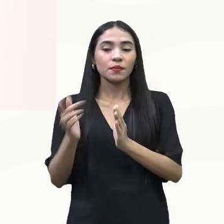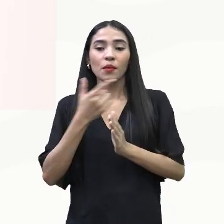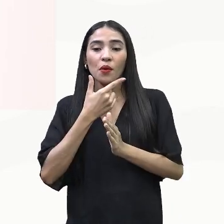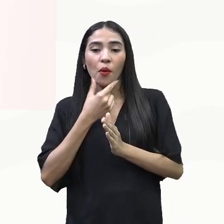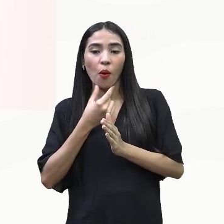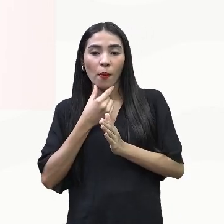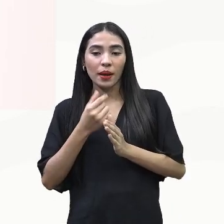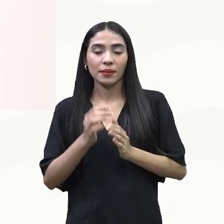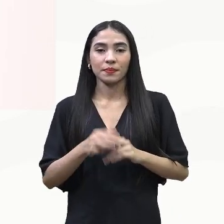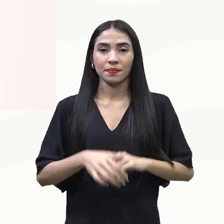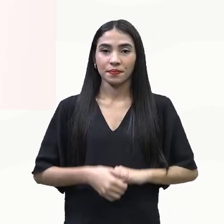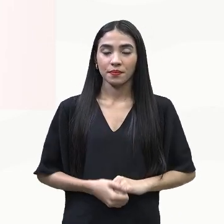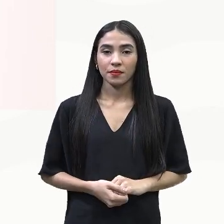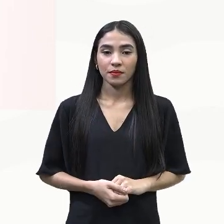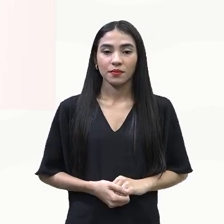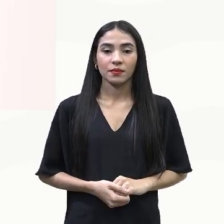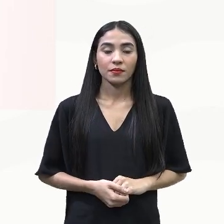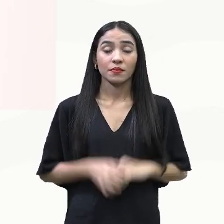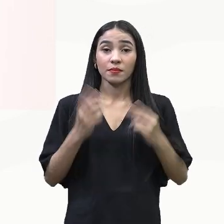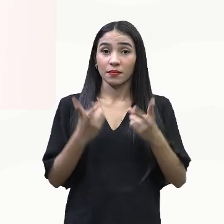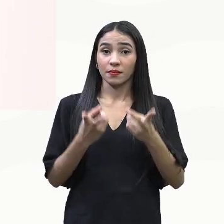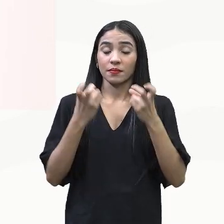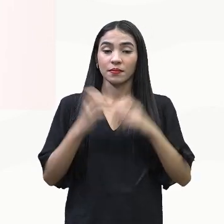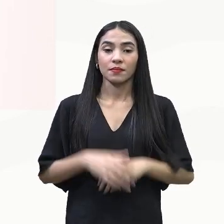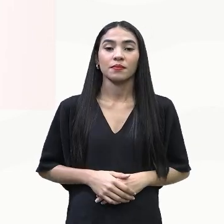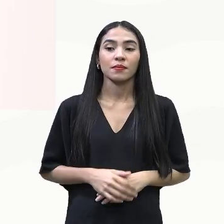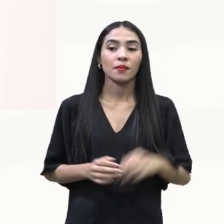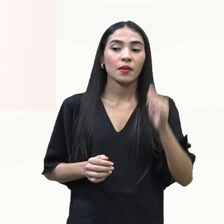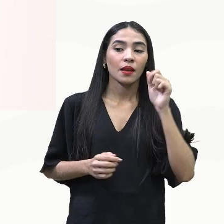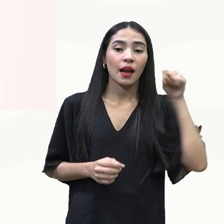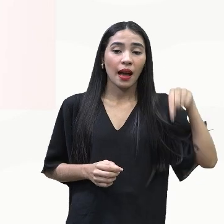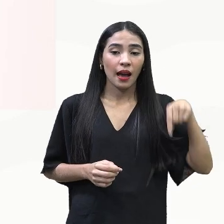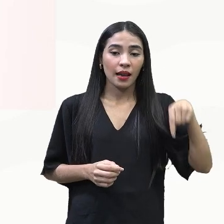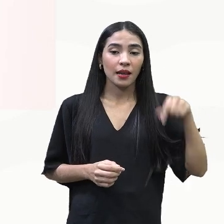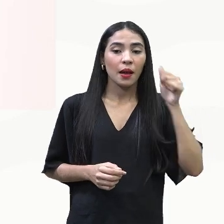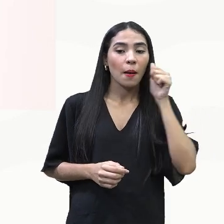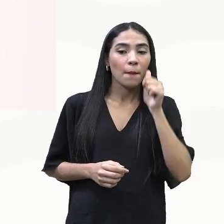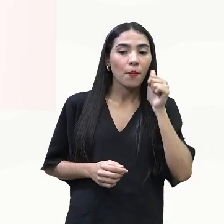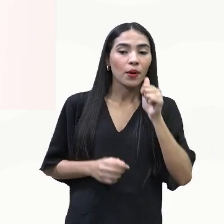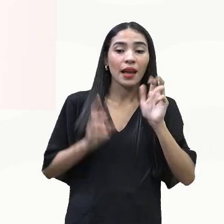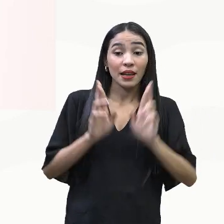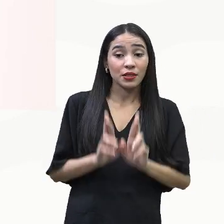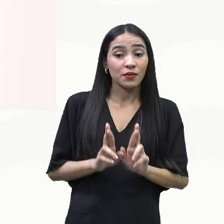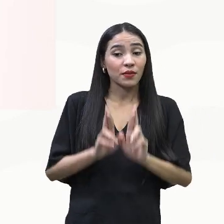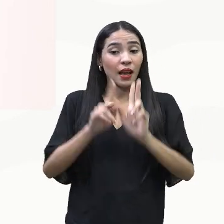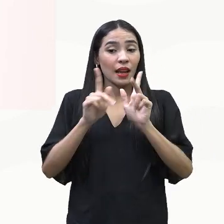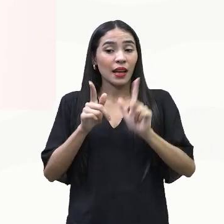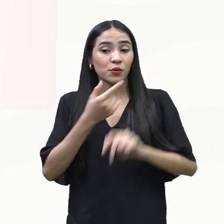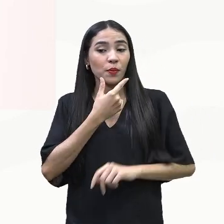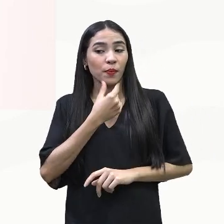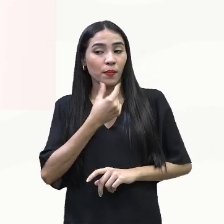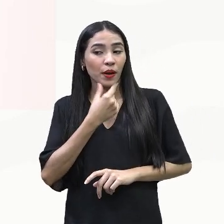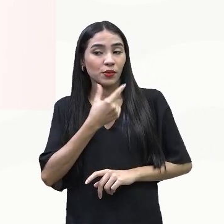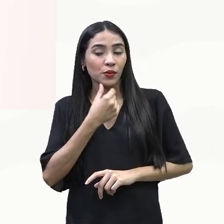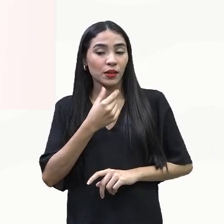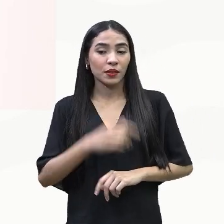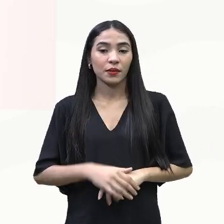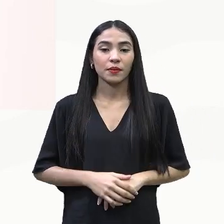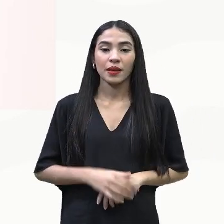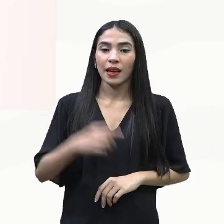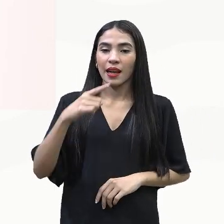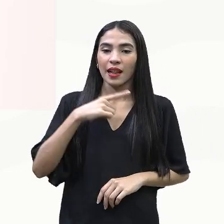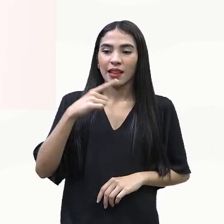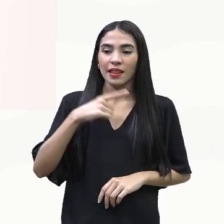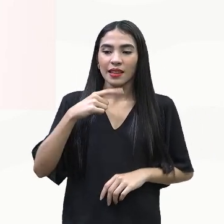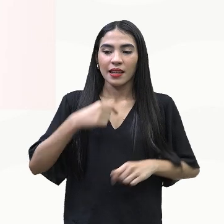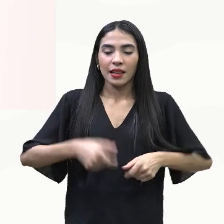e o masculino. Ok? Veja, o feminino, ele é bem diferente do masculino, né? Aqui nós temos as trompas